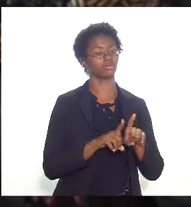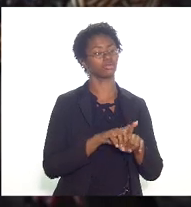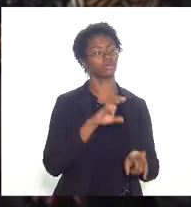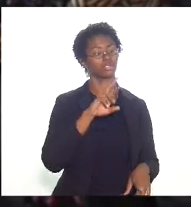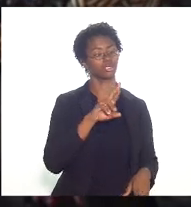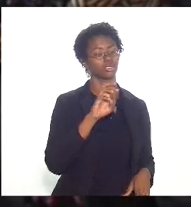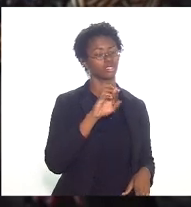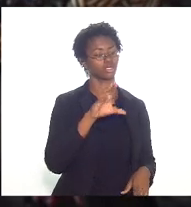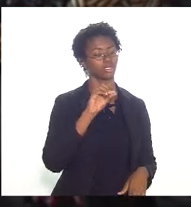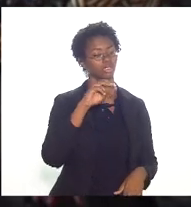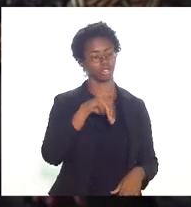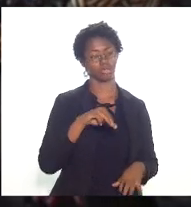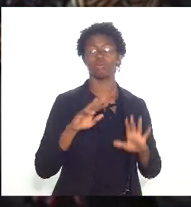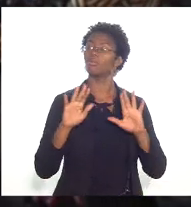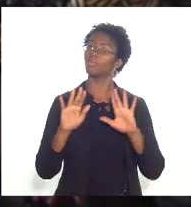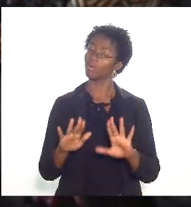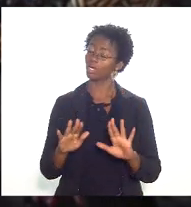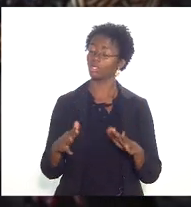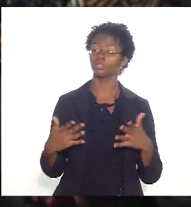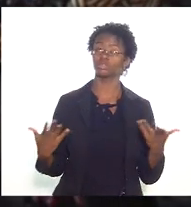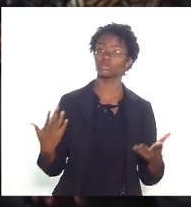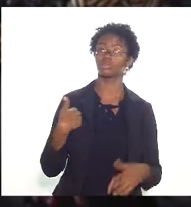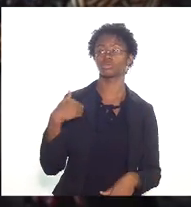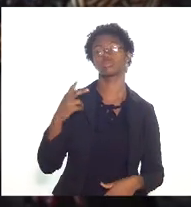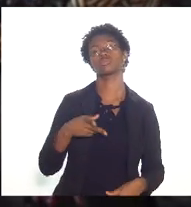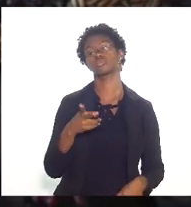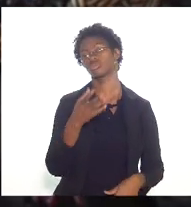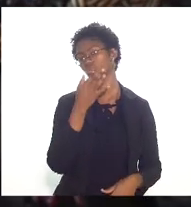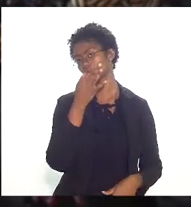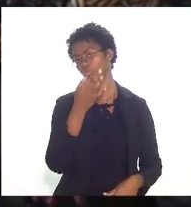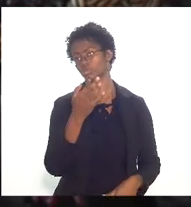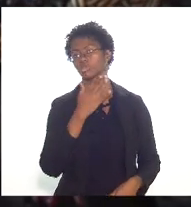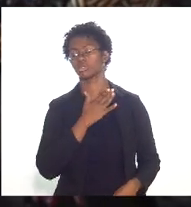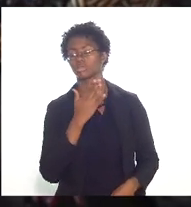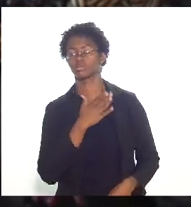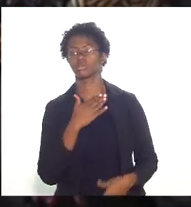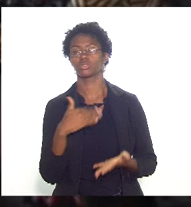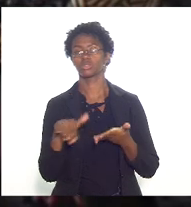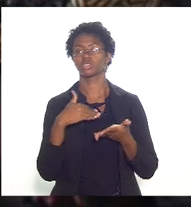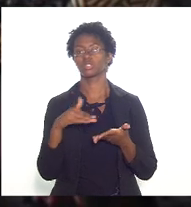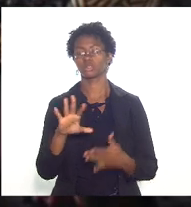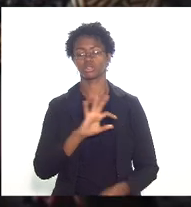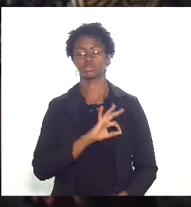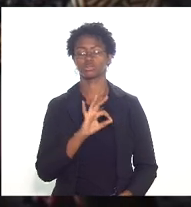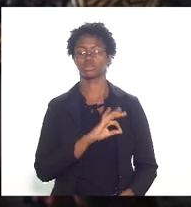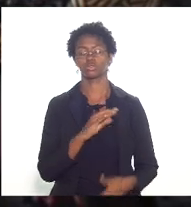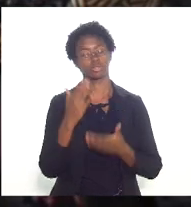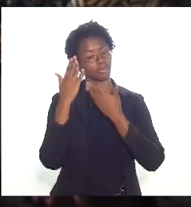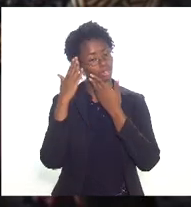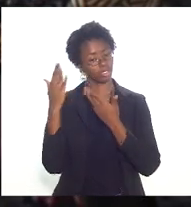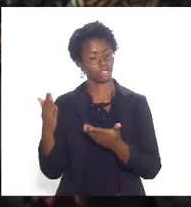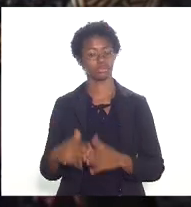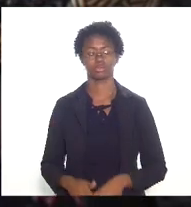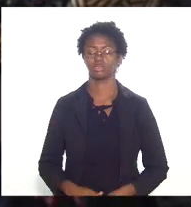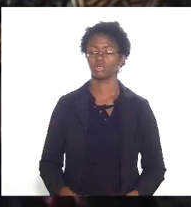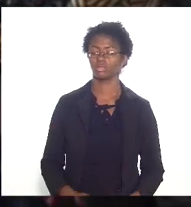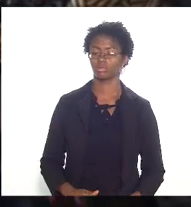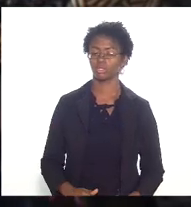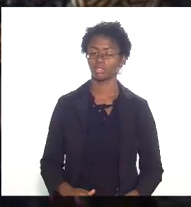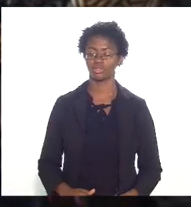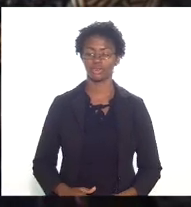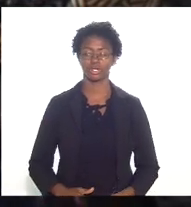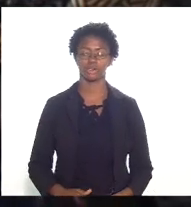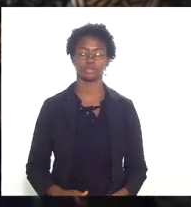no mais eu continuo com a minha opinião sobre secretário de Polícia Militar Obrigado presidente